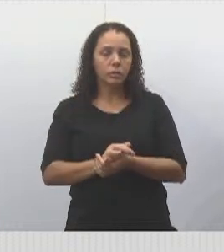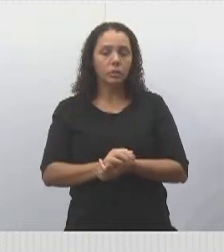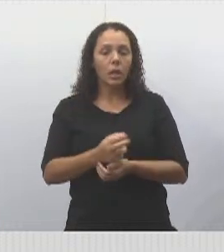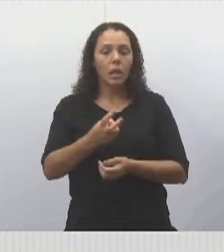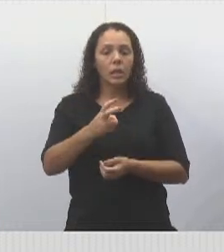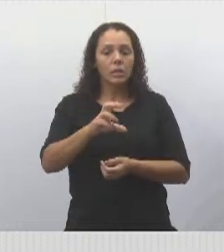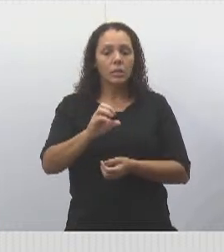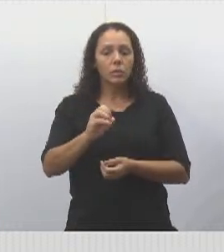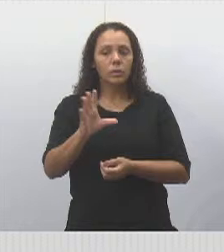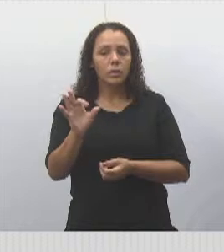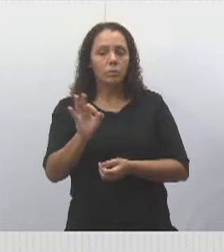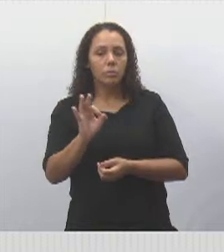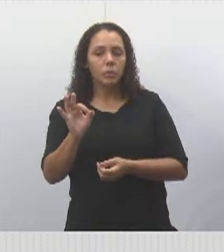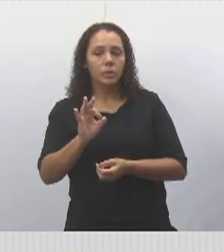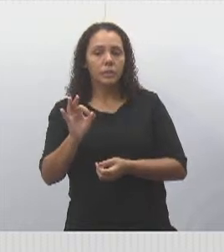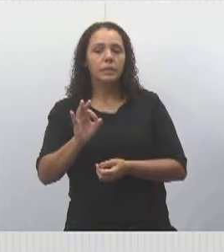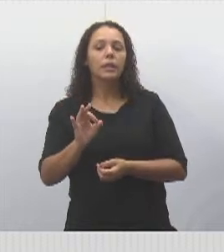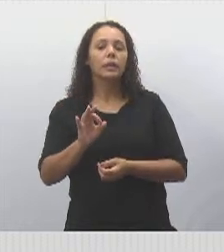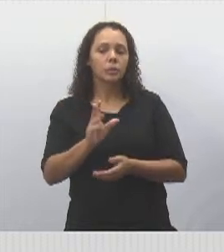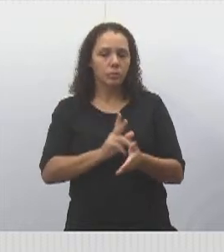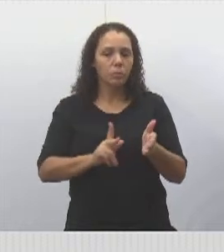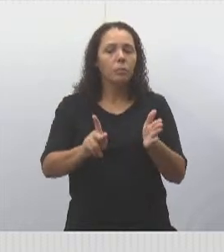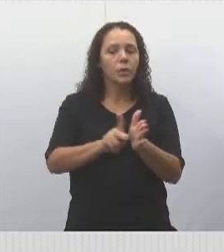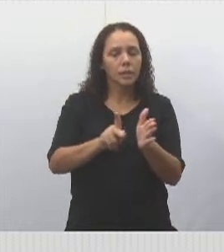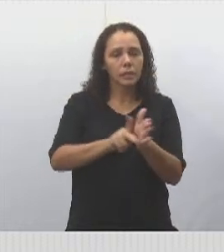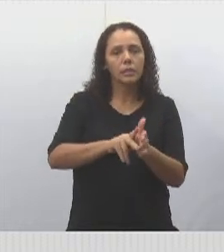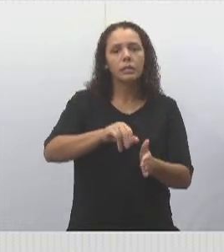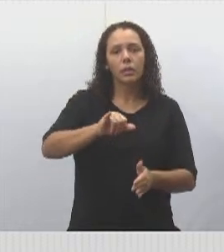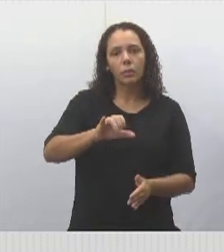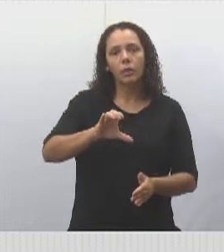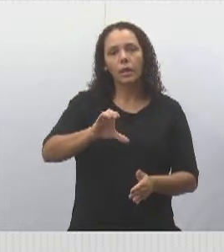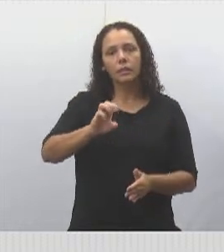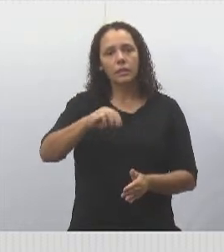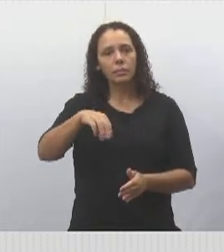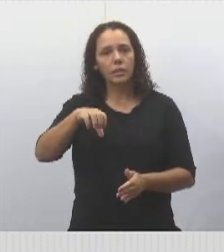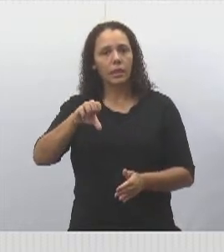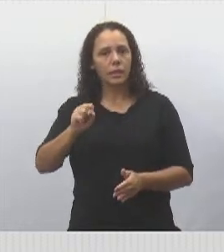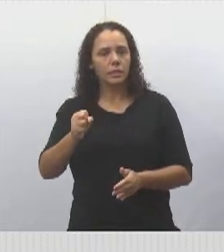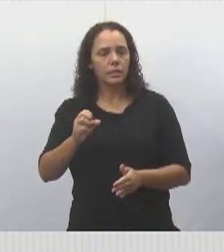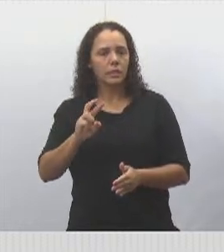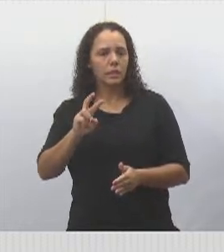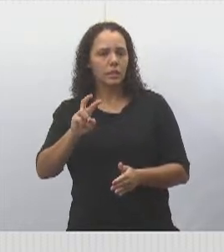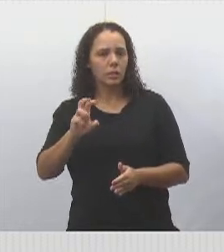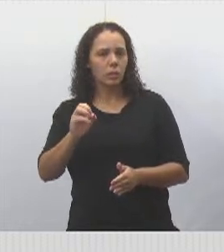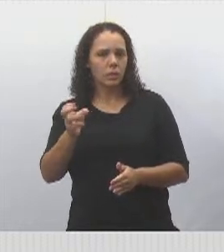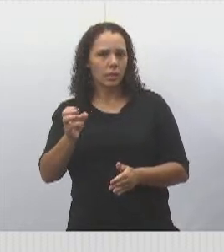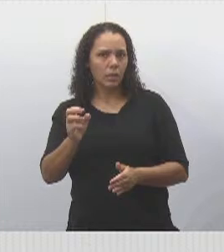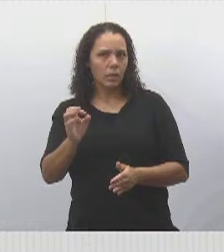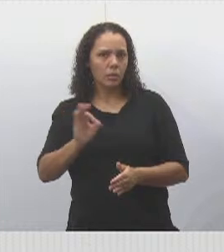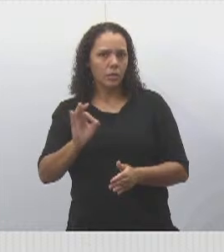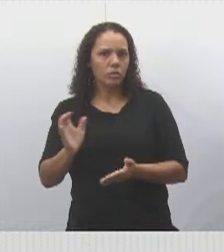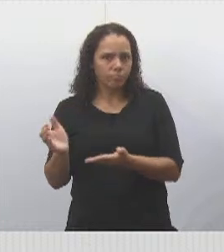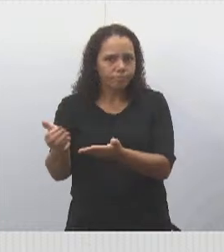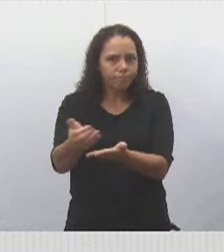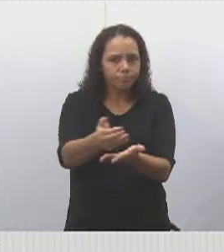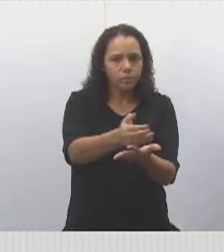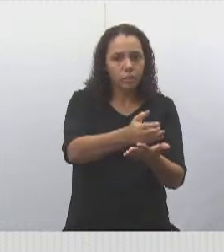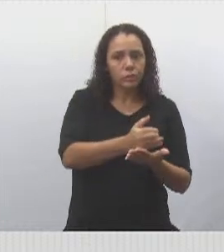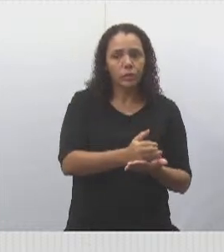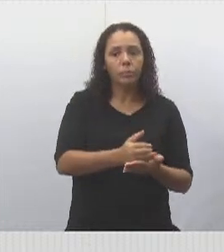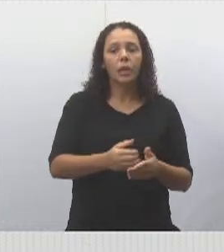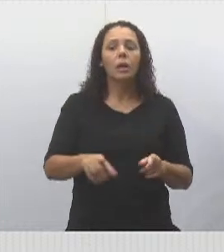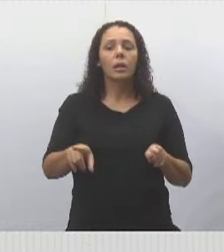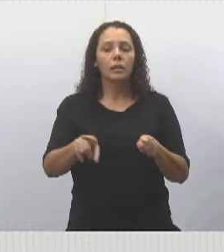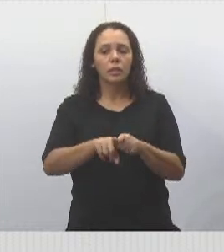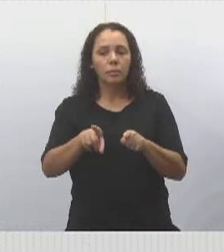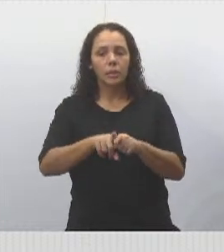o município arrecada é de ICMS, então ele tem uma importância fundamental. Além do ICMS, a gente tem o FPM,